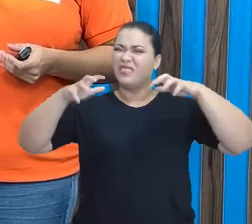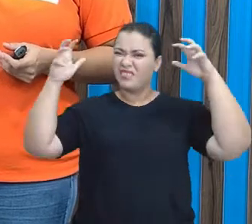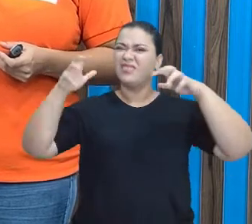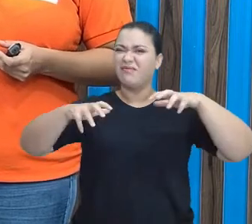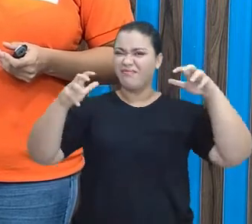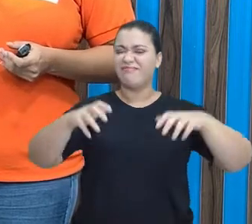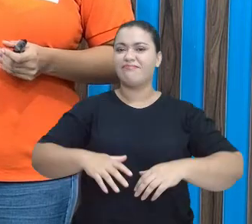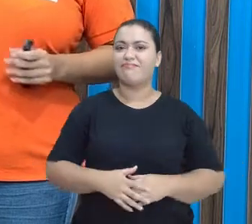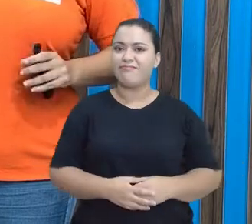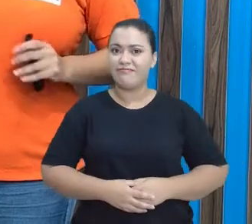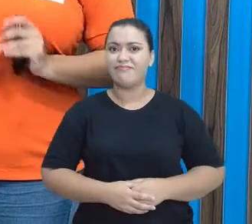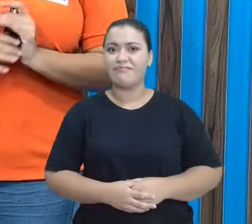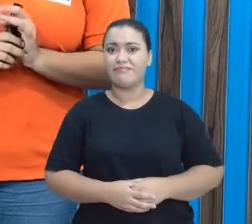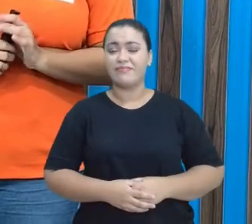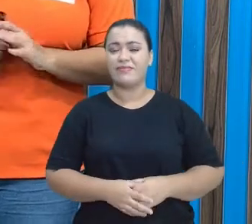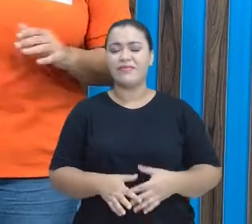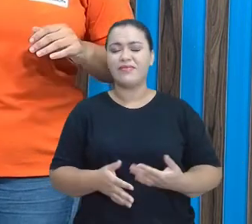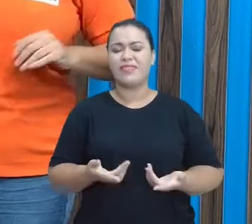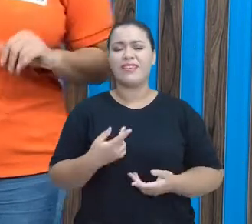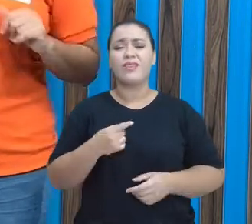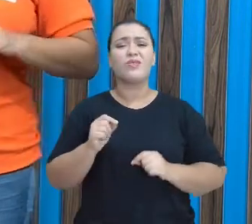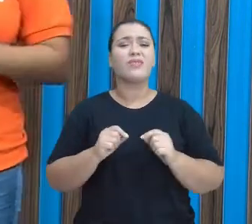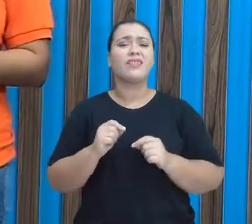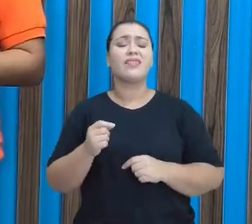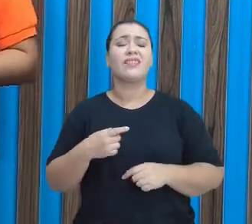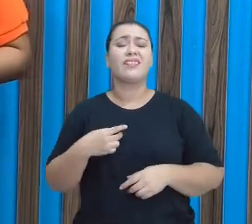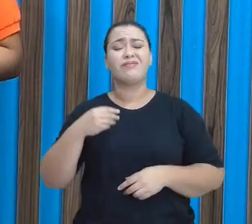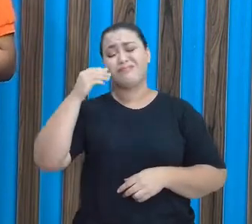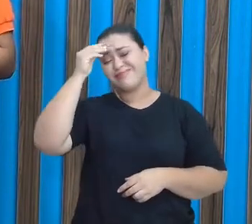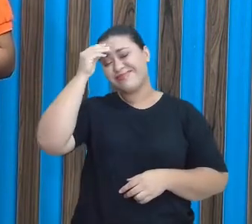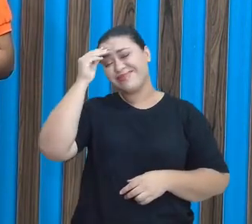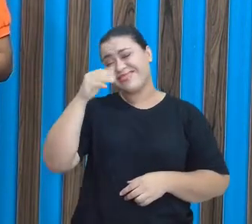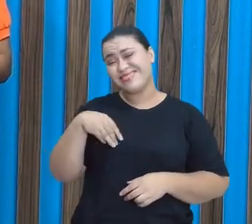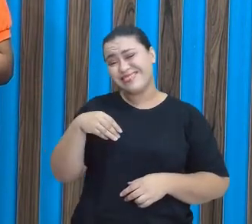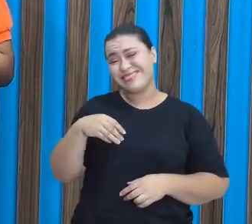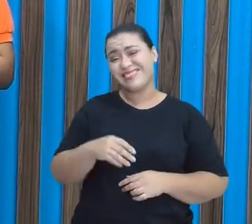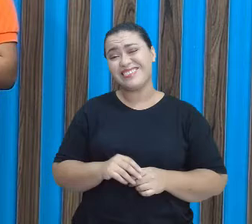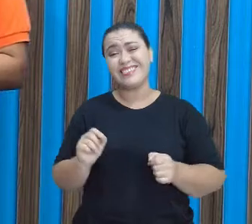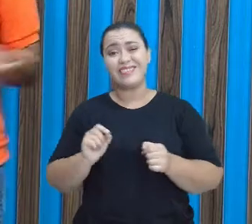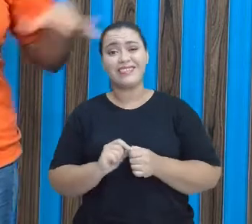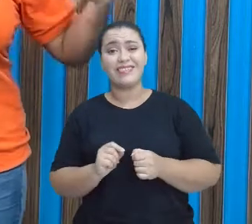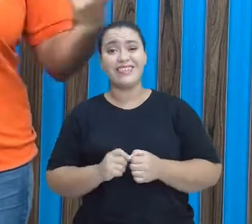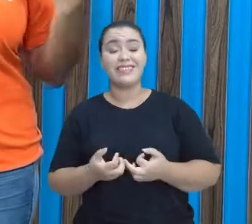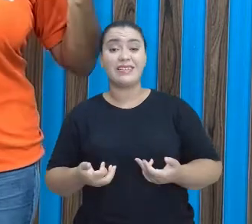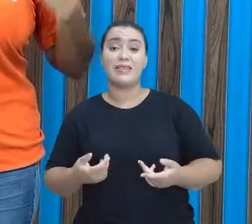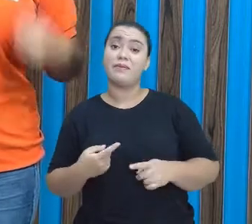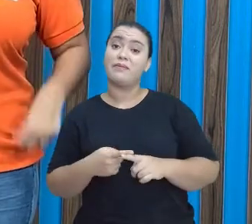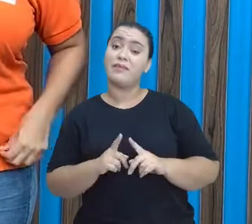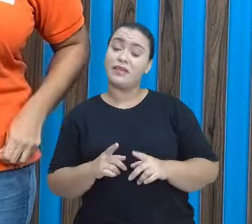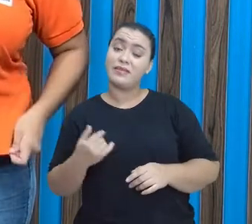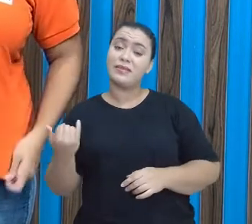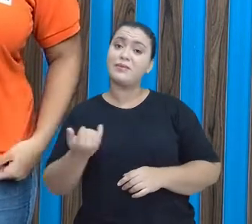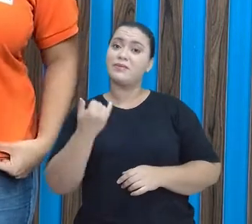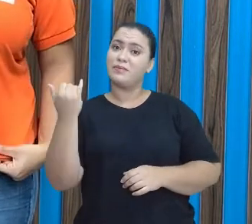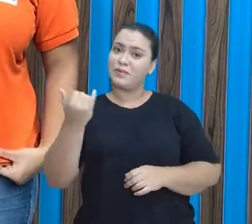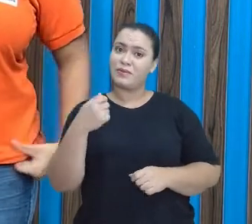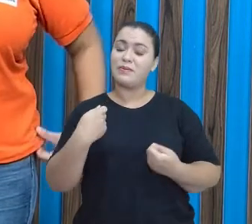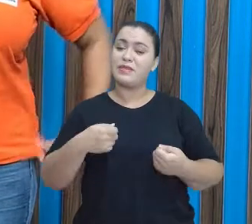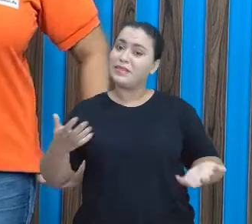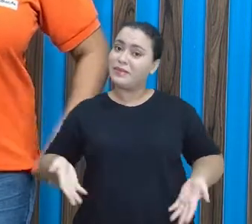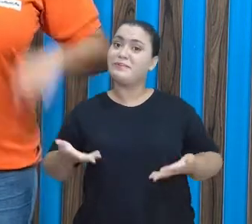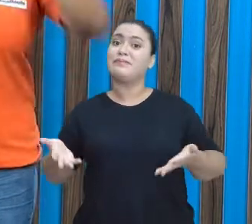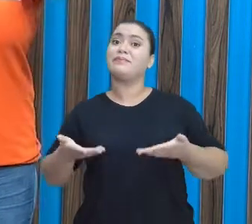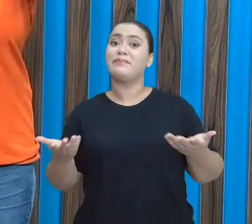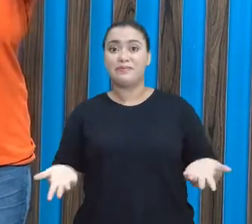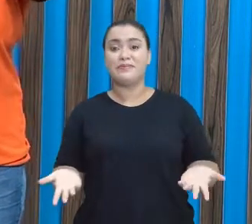gente? Dá aquela vontade, aquela preguicinha da gente fazer as coisas, mas é importante que a gente se anime,